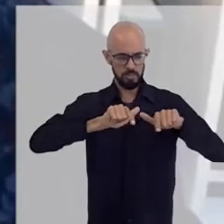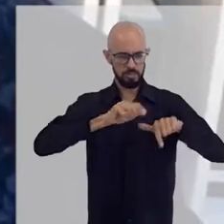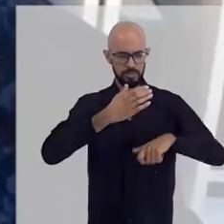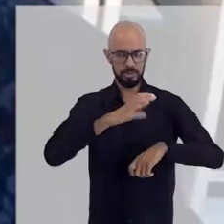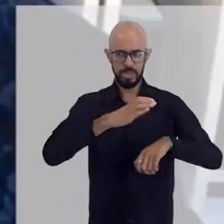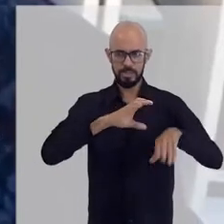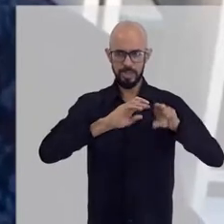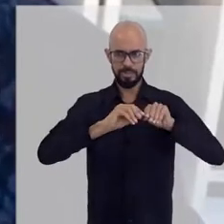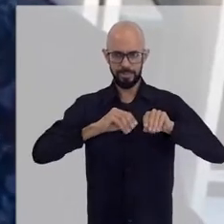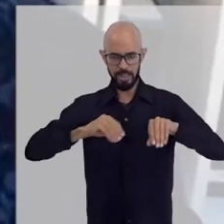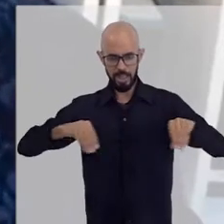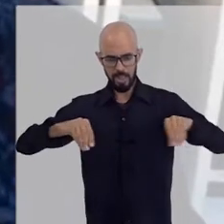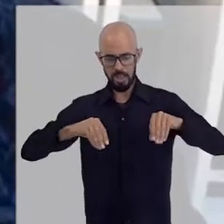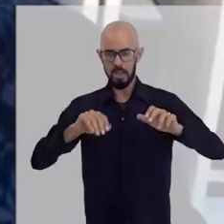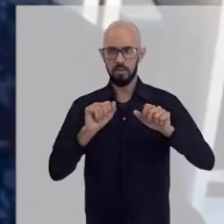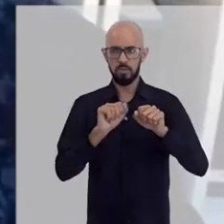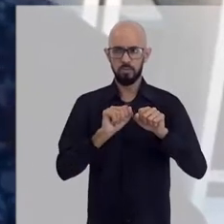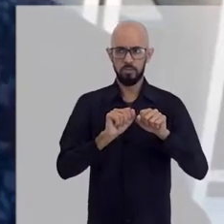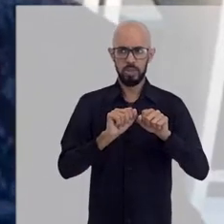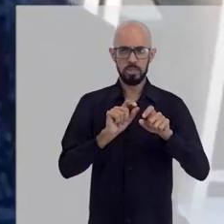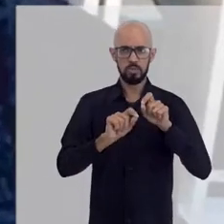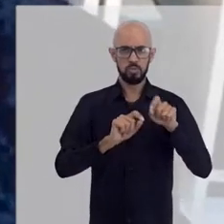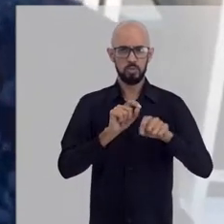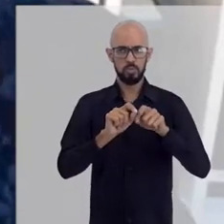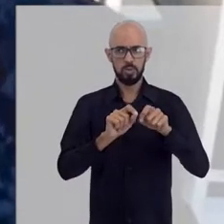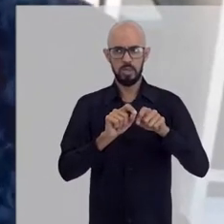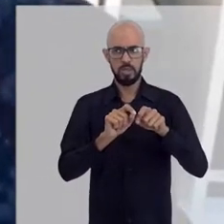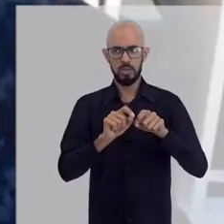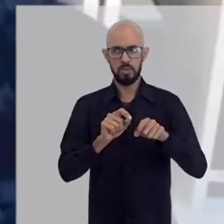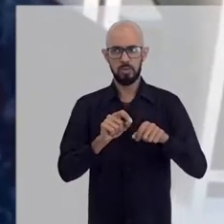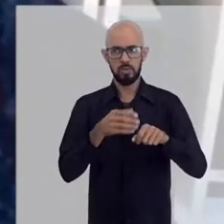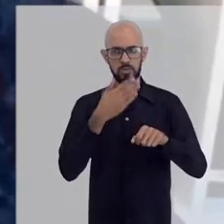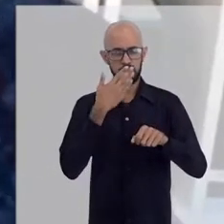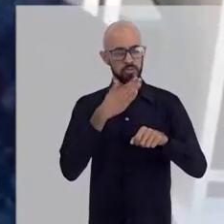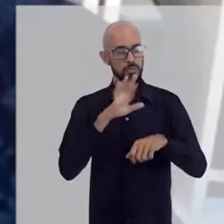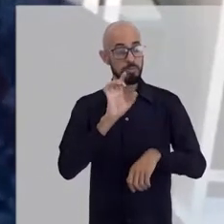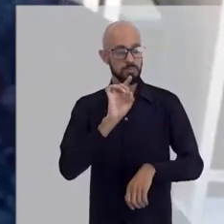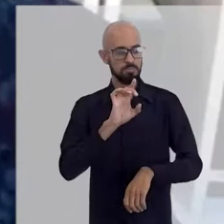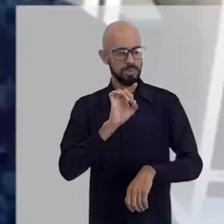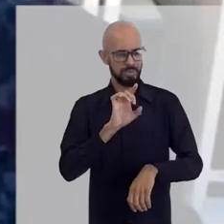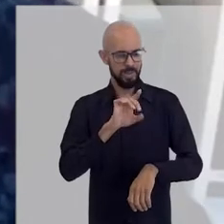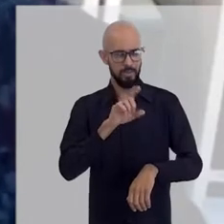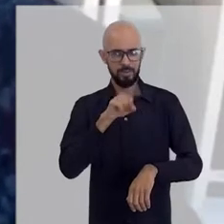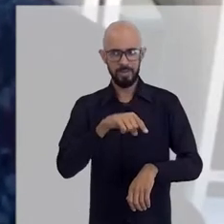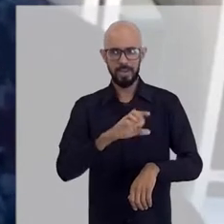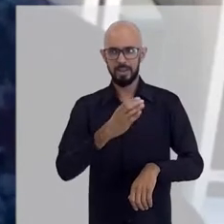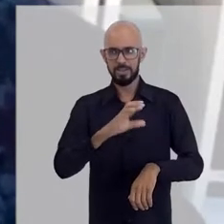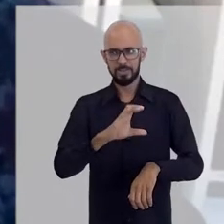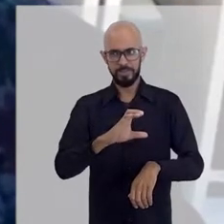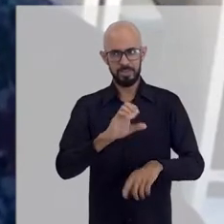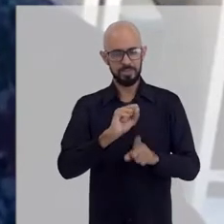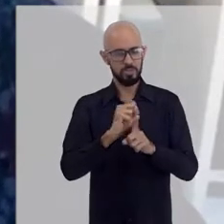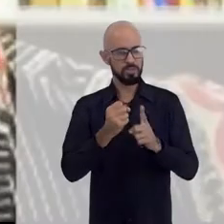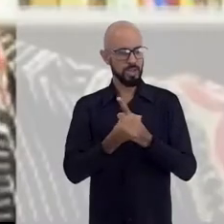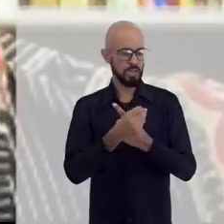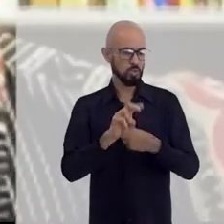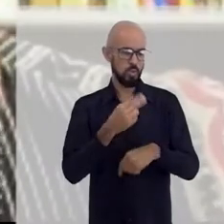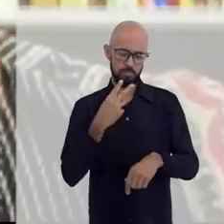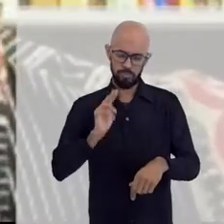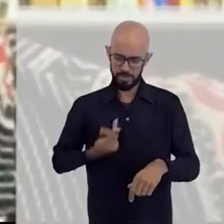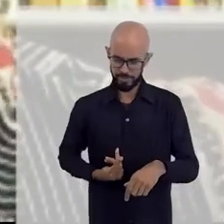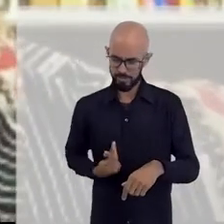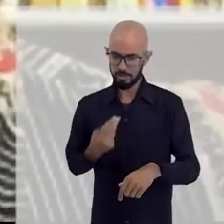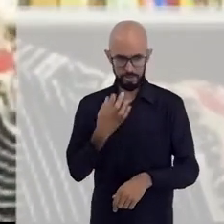da Terra, tornou-a exatamente um espécime ainda mais raro, né, do que seria, por exemplo, em ciências sociais ou humanas.